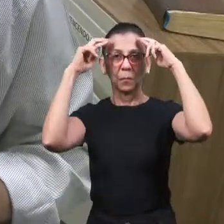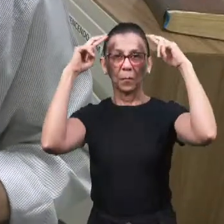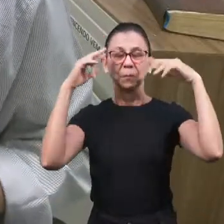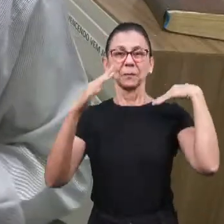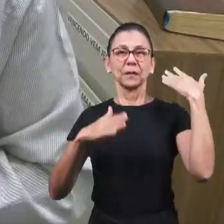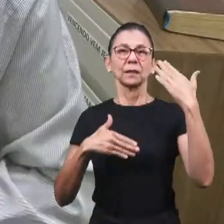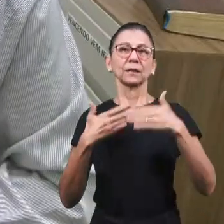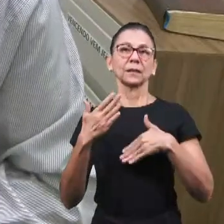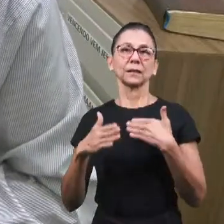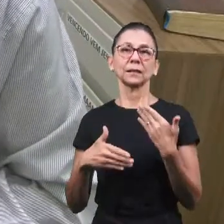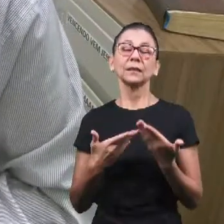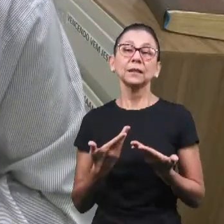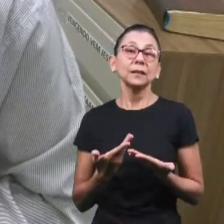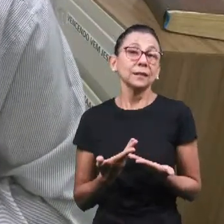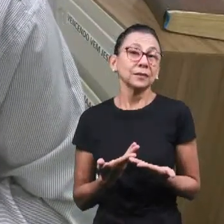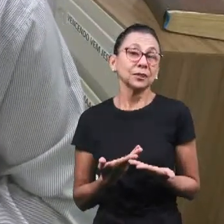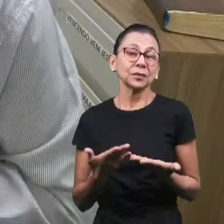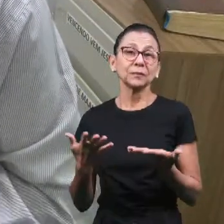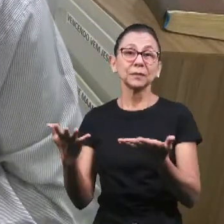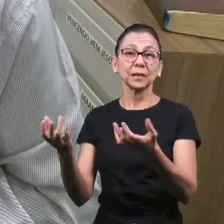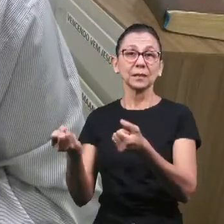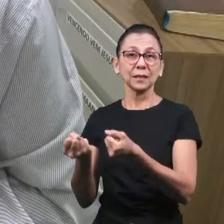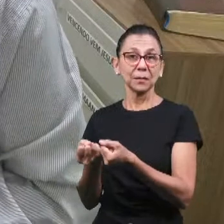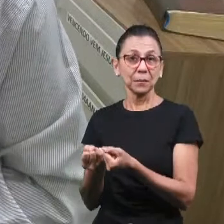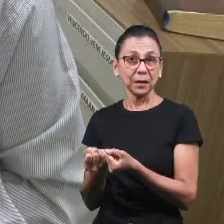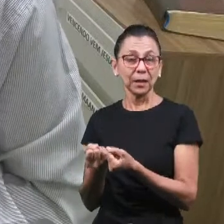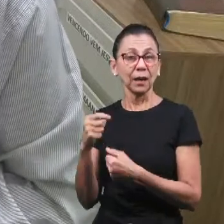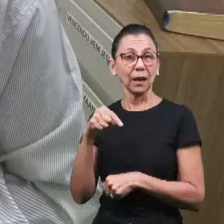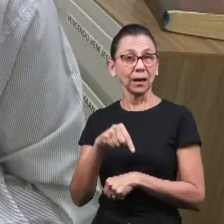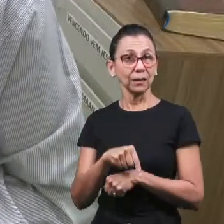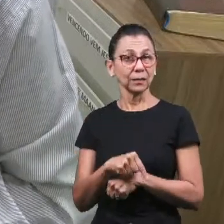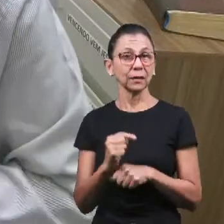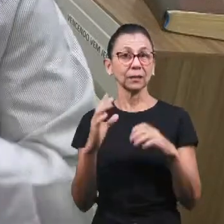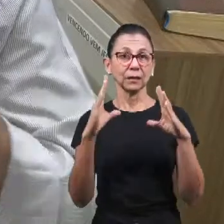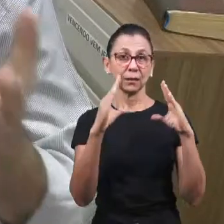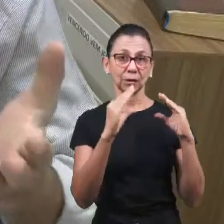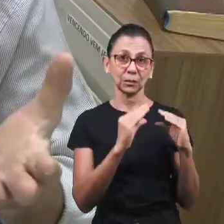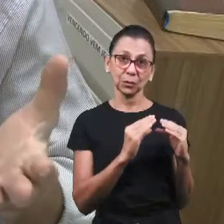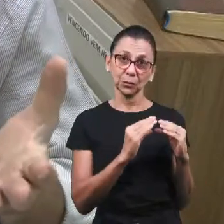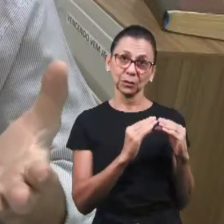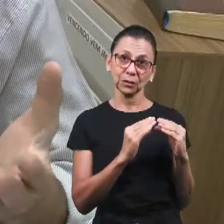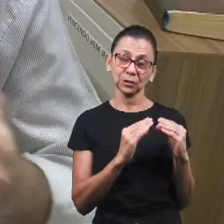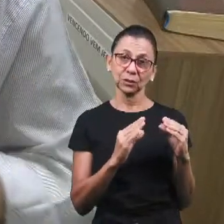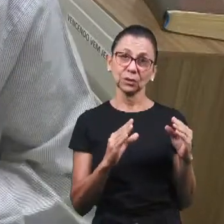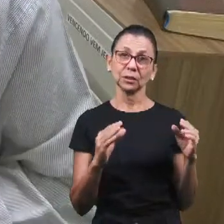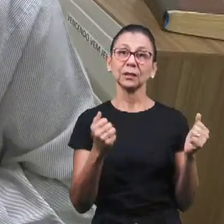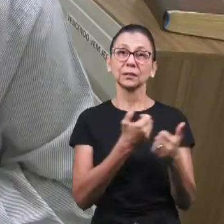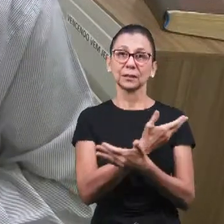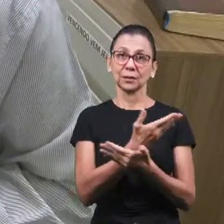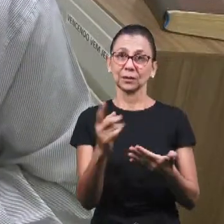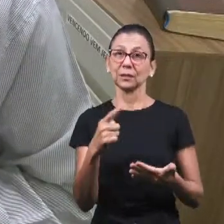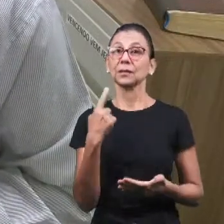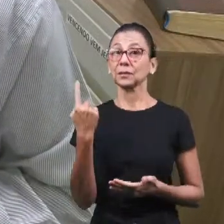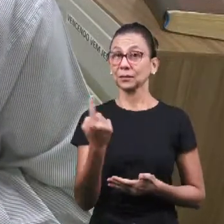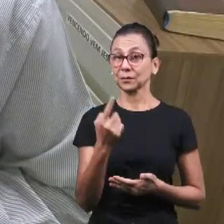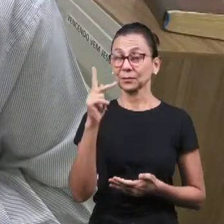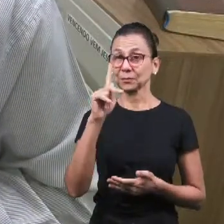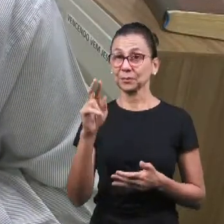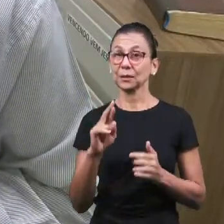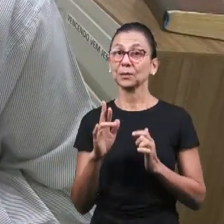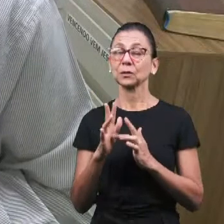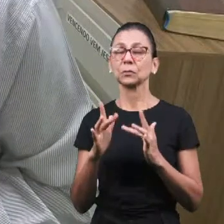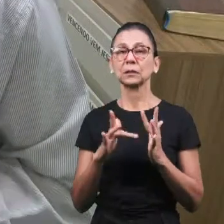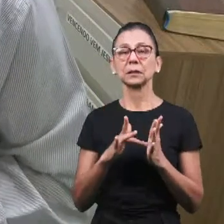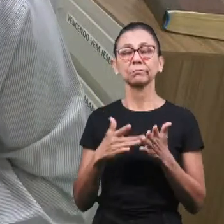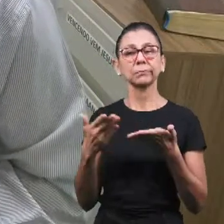alegria de receber aqui conosco nessa noite, já saudando os irmãos com a paz do Senhor, ele que